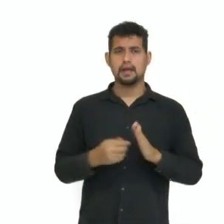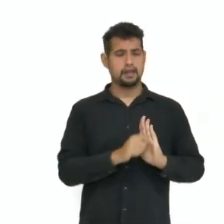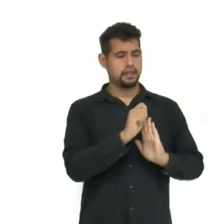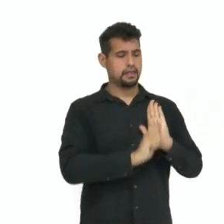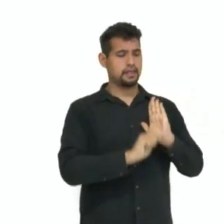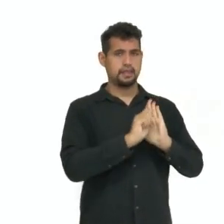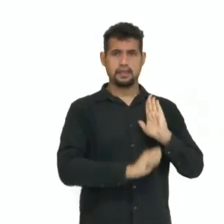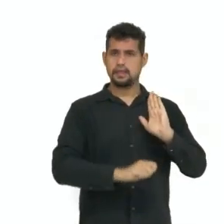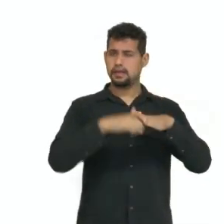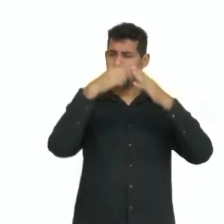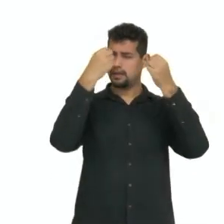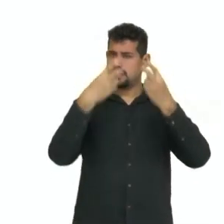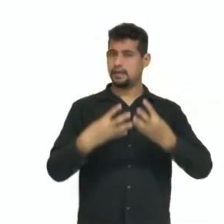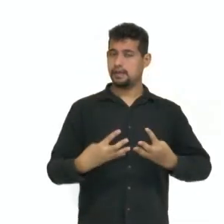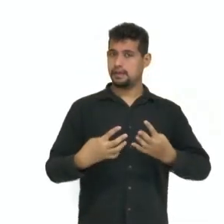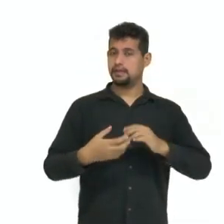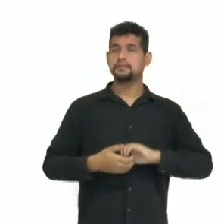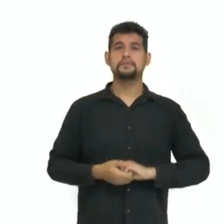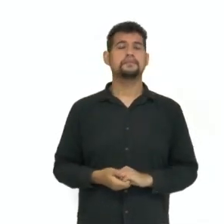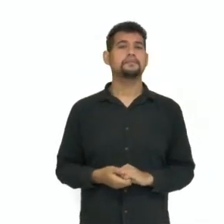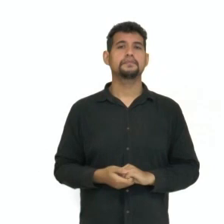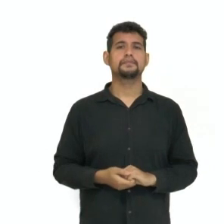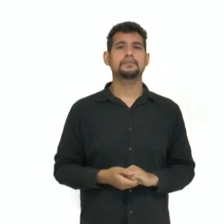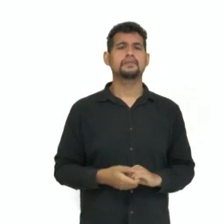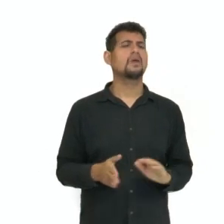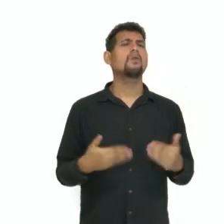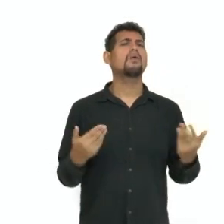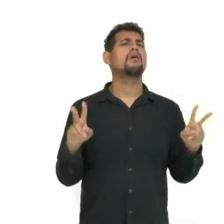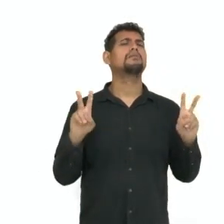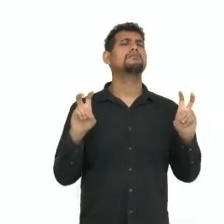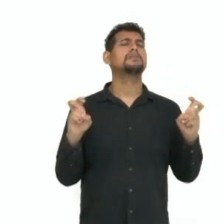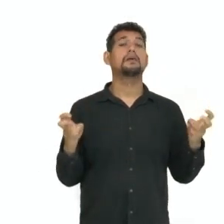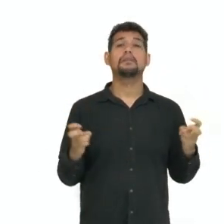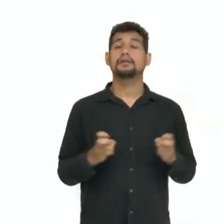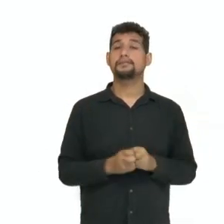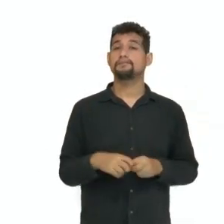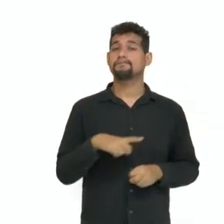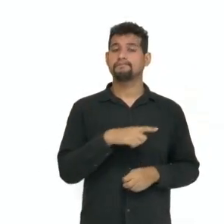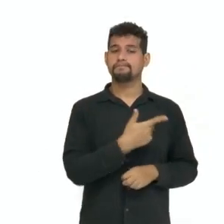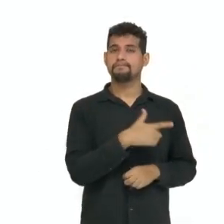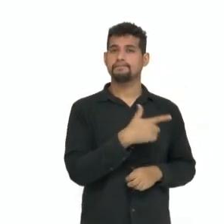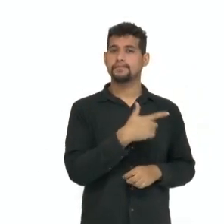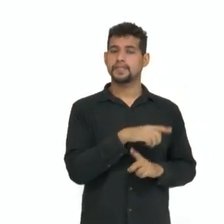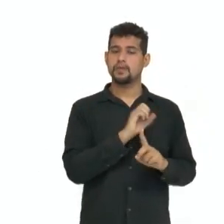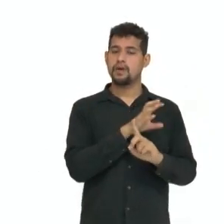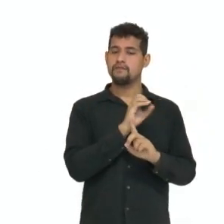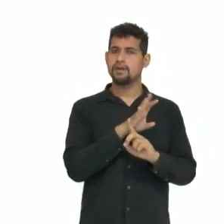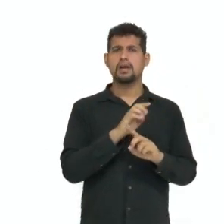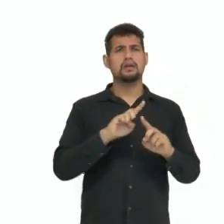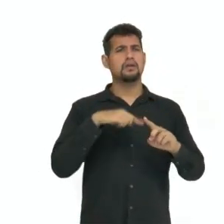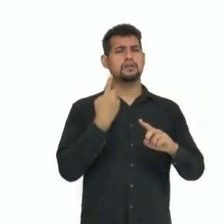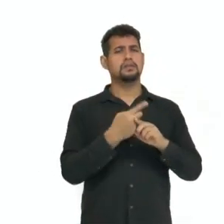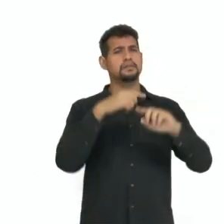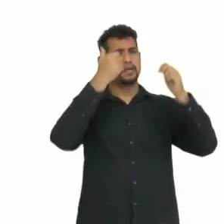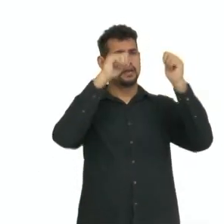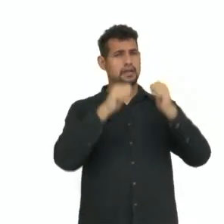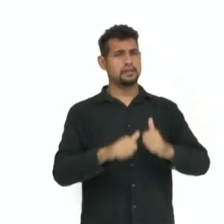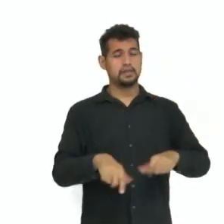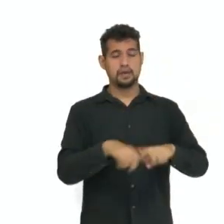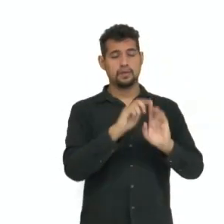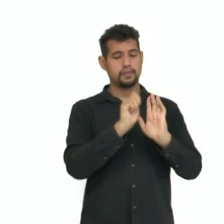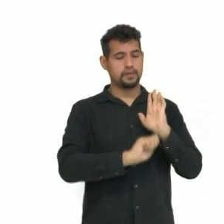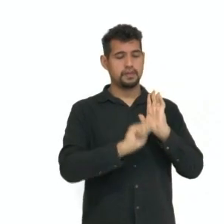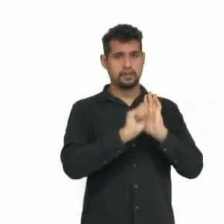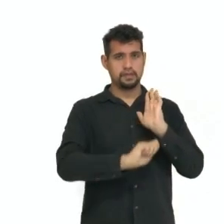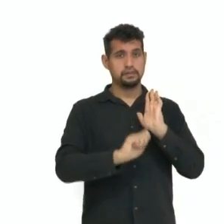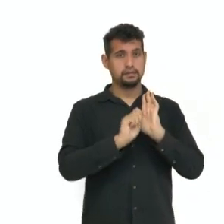texto dissertativo argumentativo. Com qual tema? Sobre estar sem Wi-Fi. Analisamos partes de um